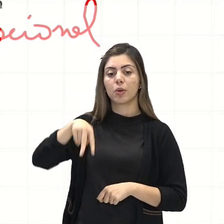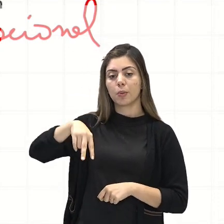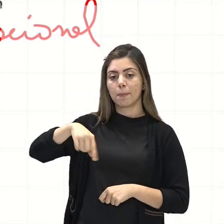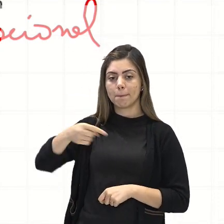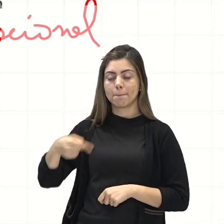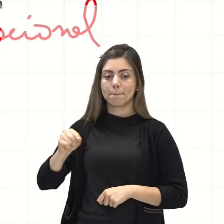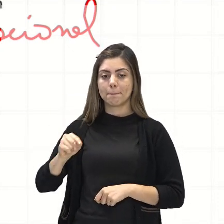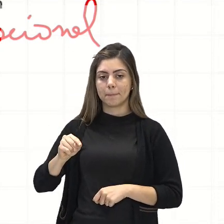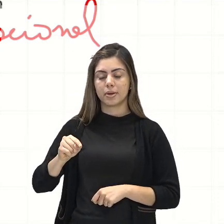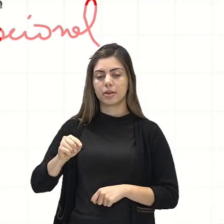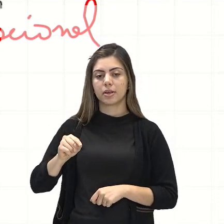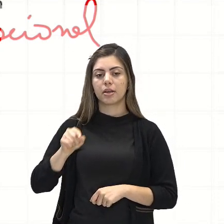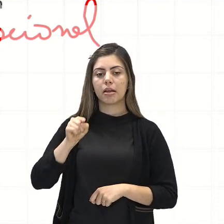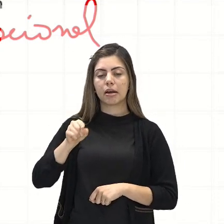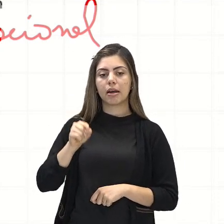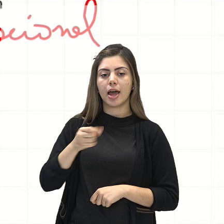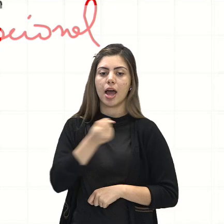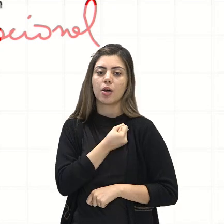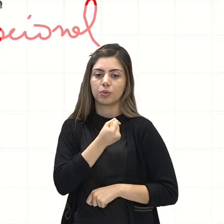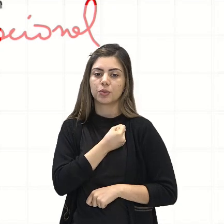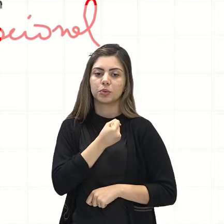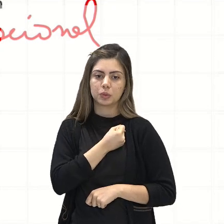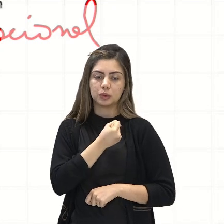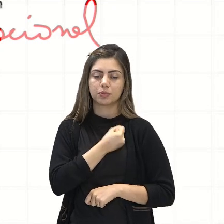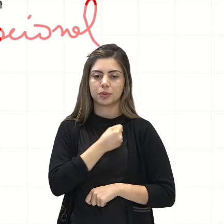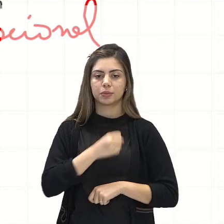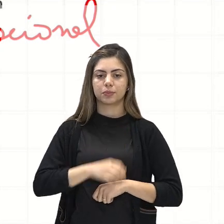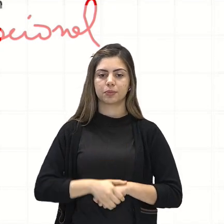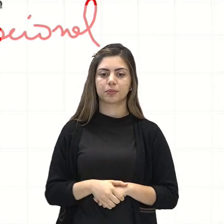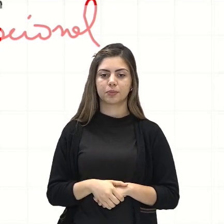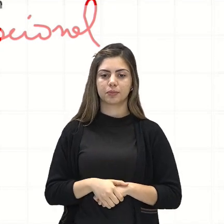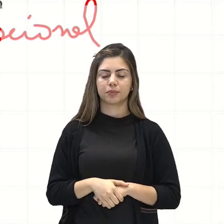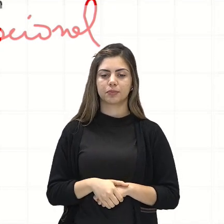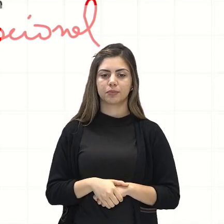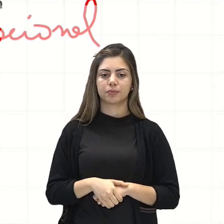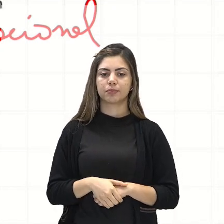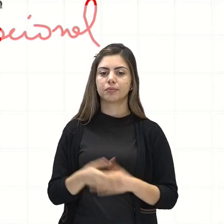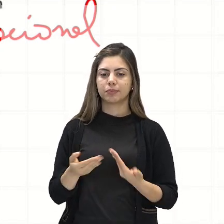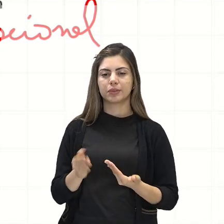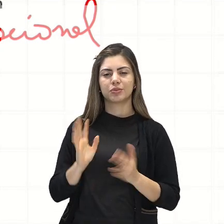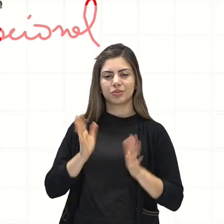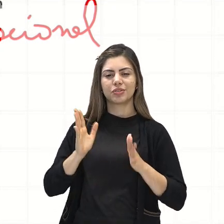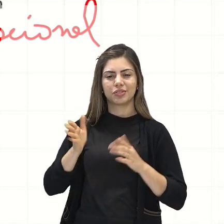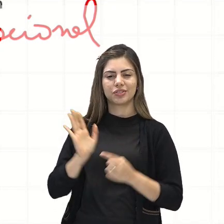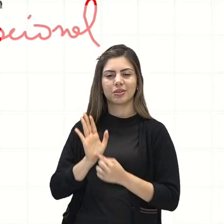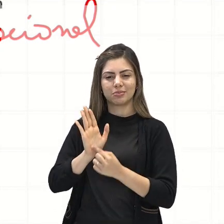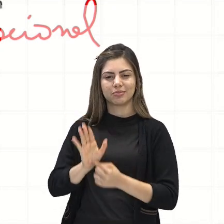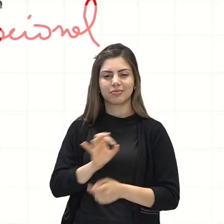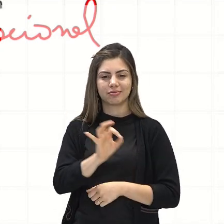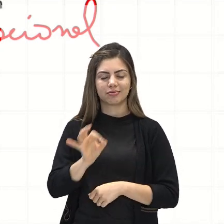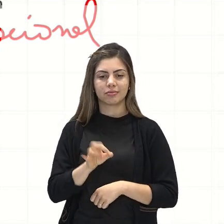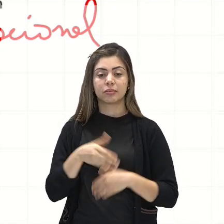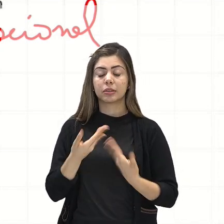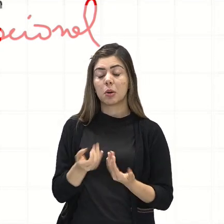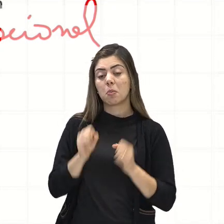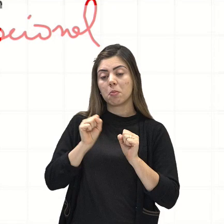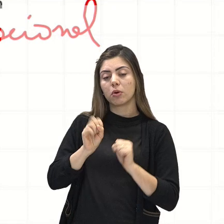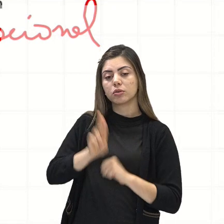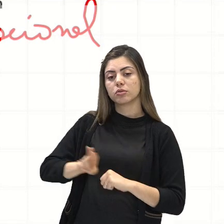utilizamos uma aproximação do valor de π, que é esse que eu já destaquei, né? Você pode